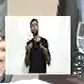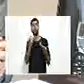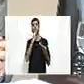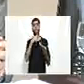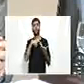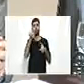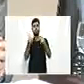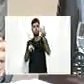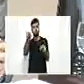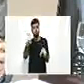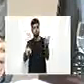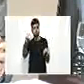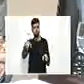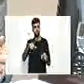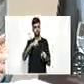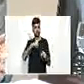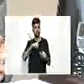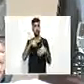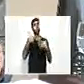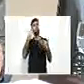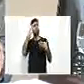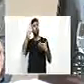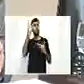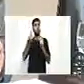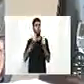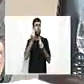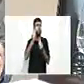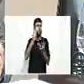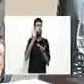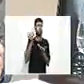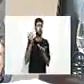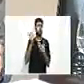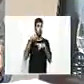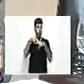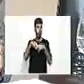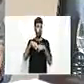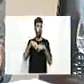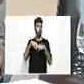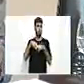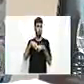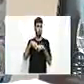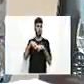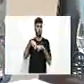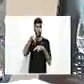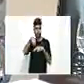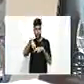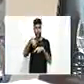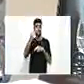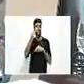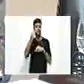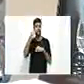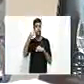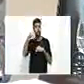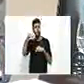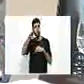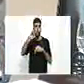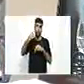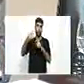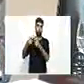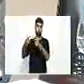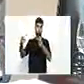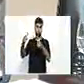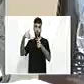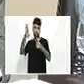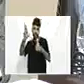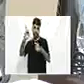vocês têm Qual a solução que vocês têm buscado para realizar para aumentar ou aumentar o número de